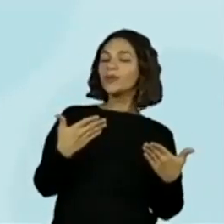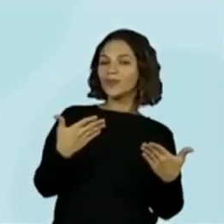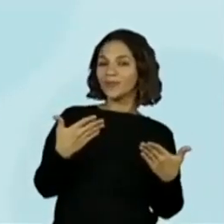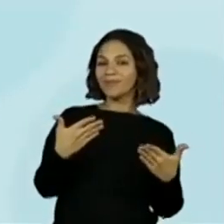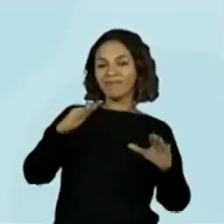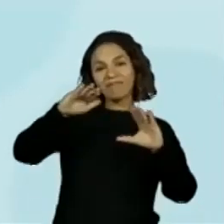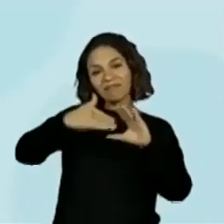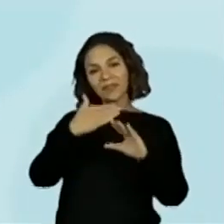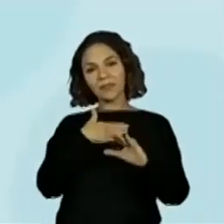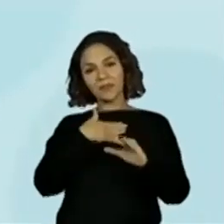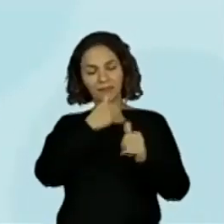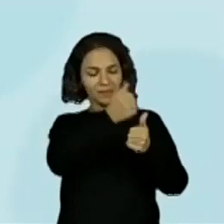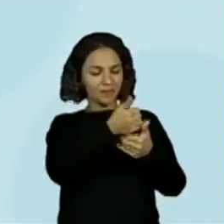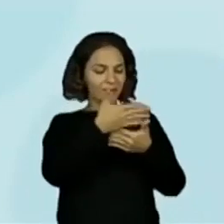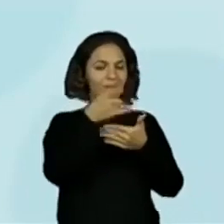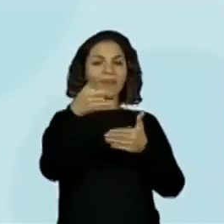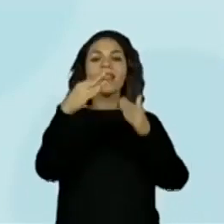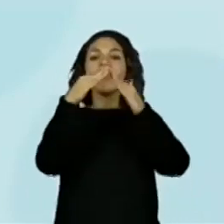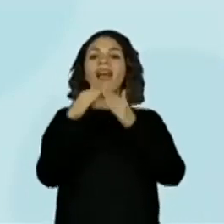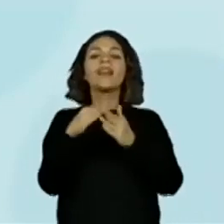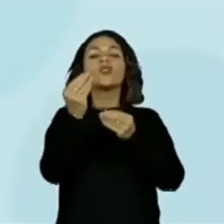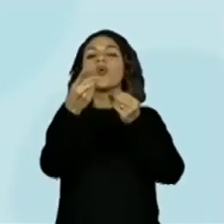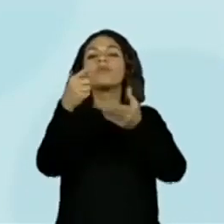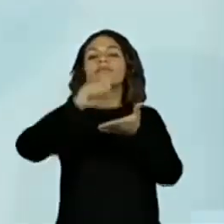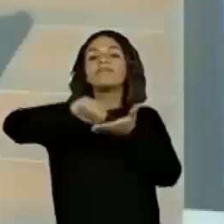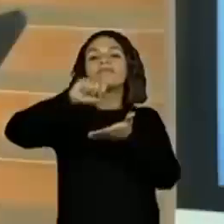para mim como é que você fala em casa.